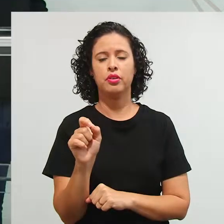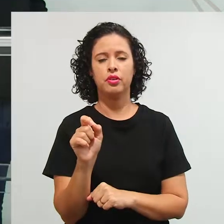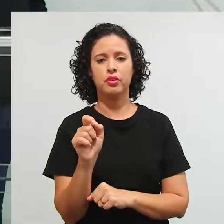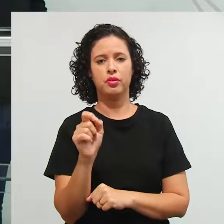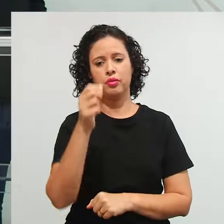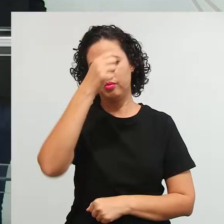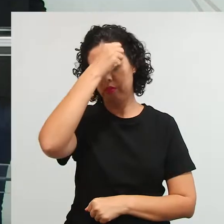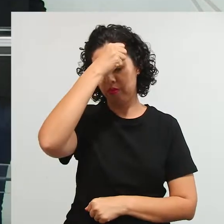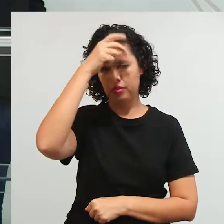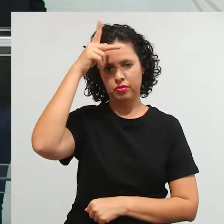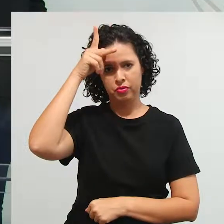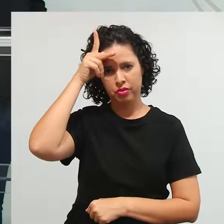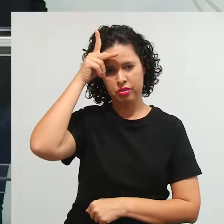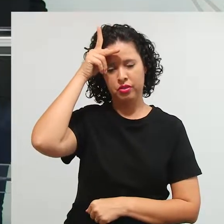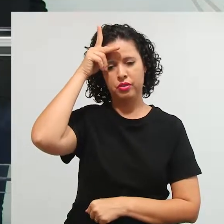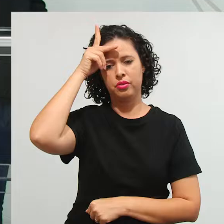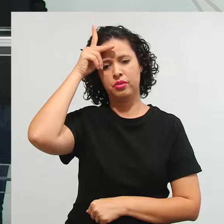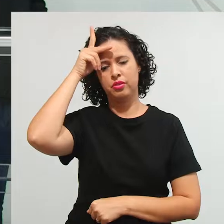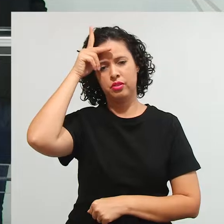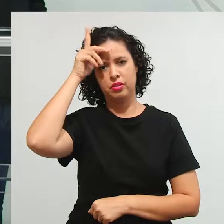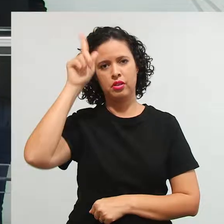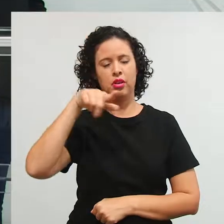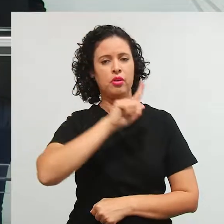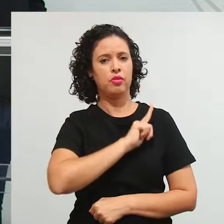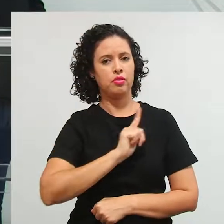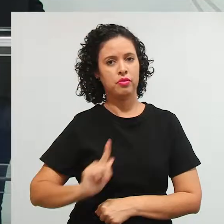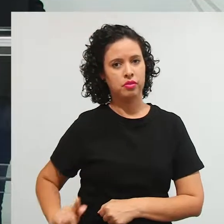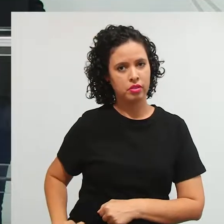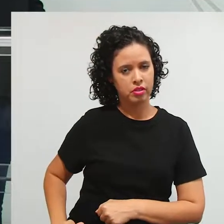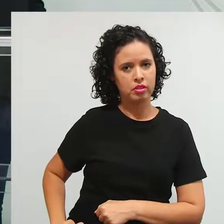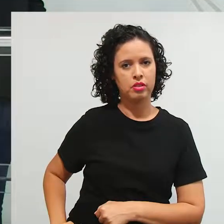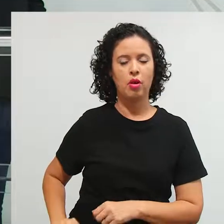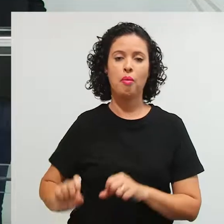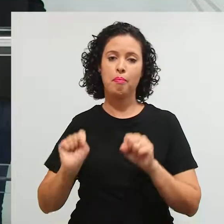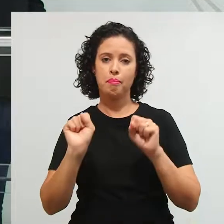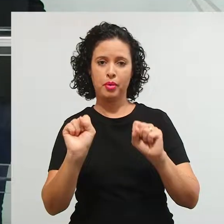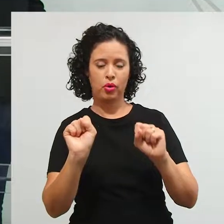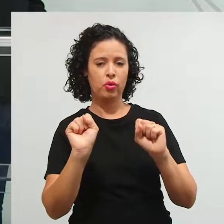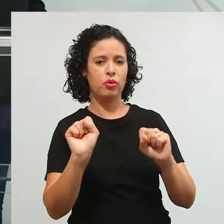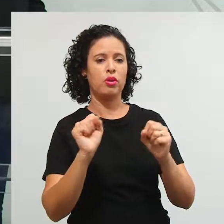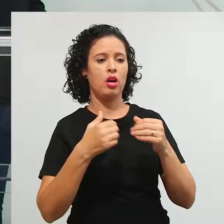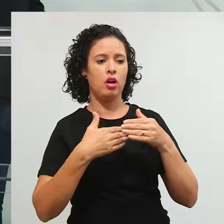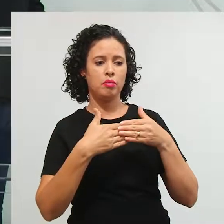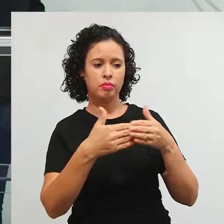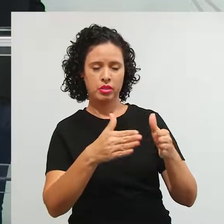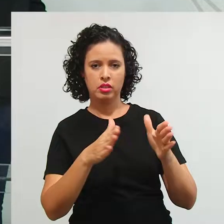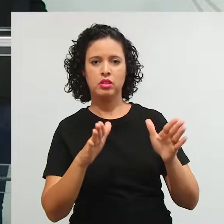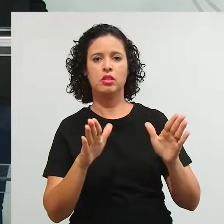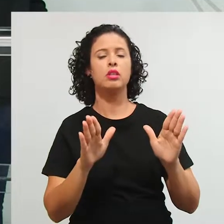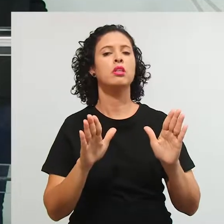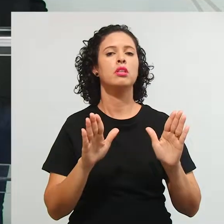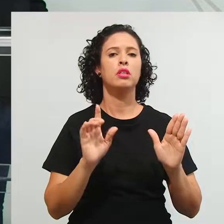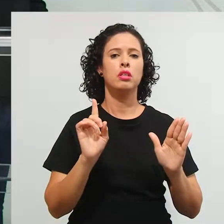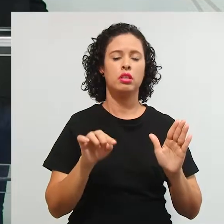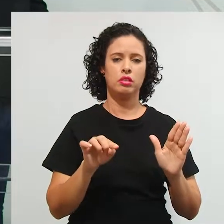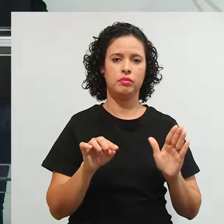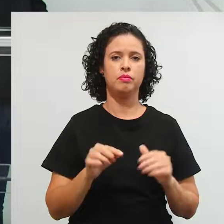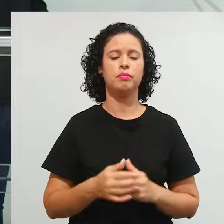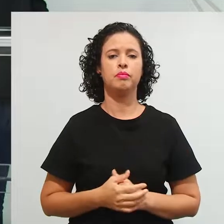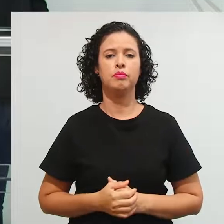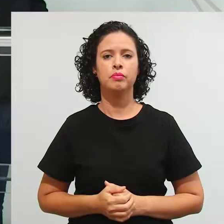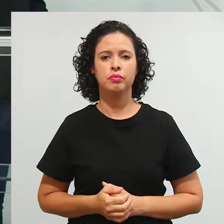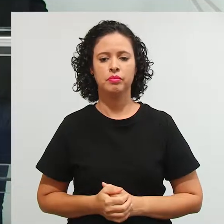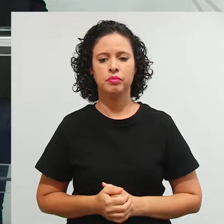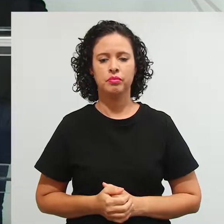prefeito, o governador, ele pode abrir dependendo da situação.